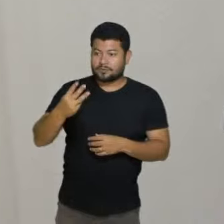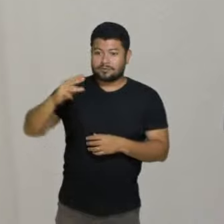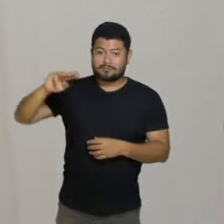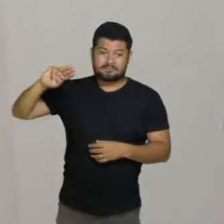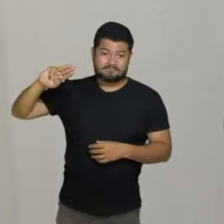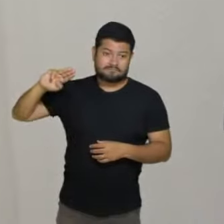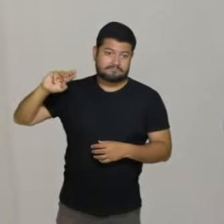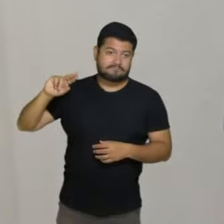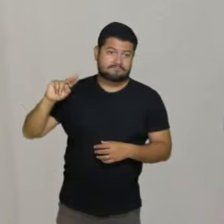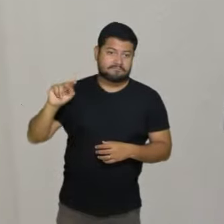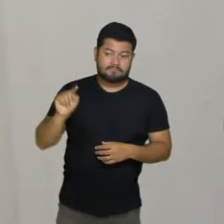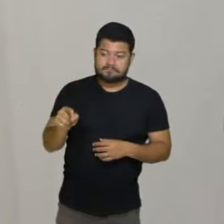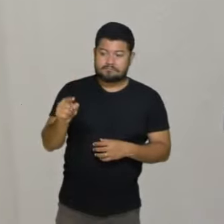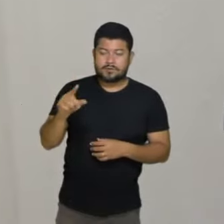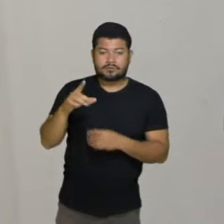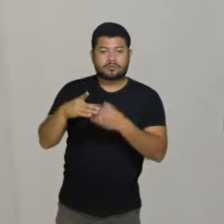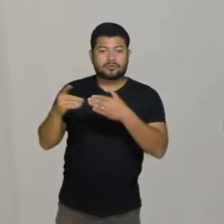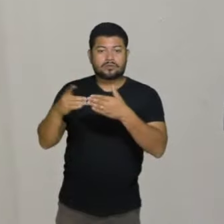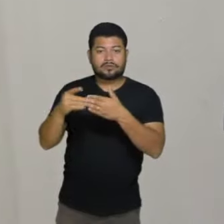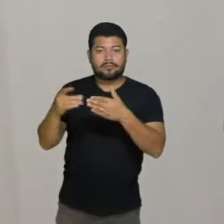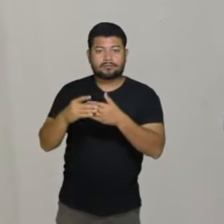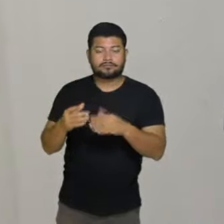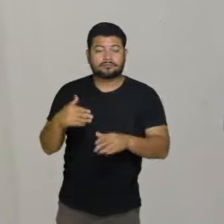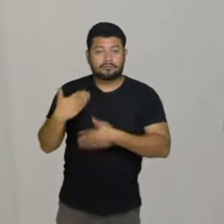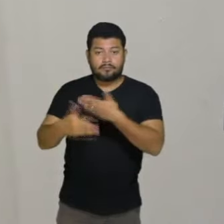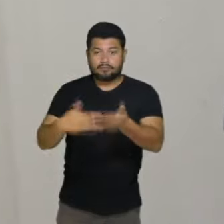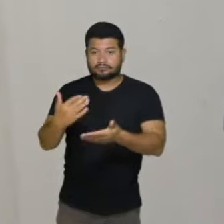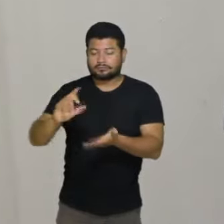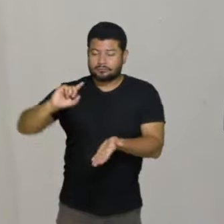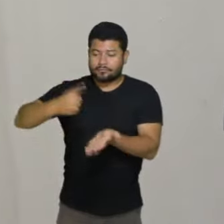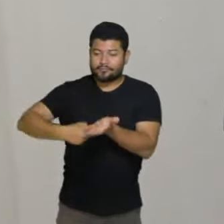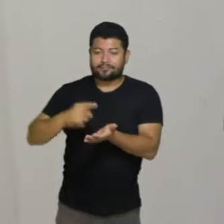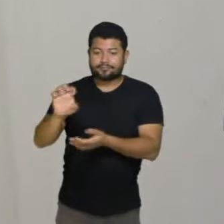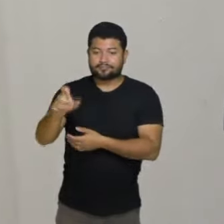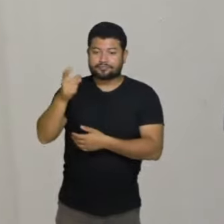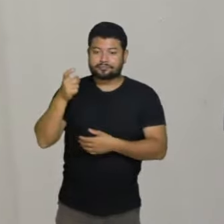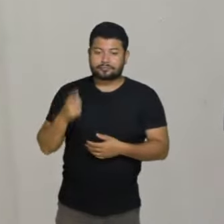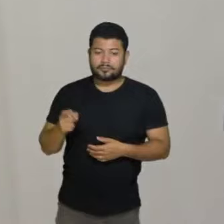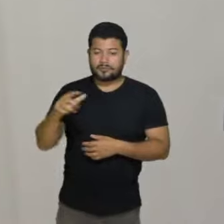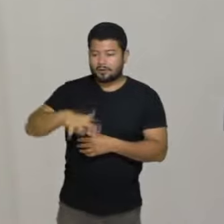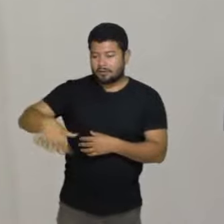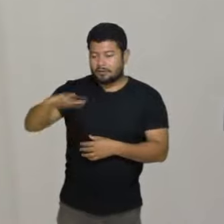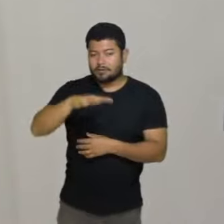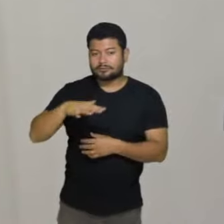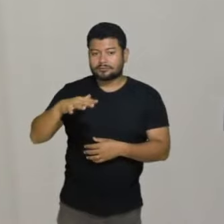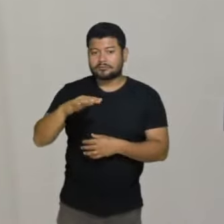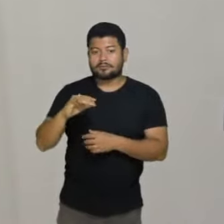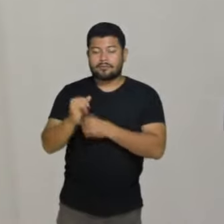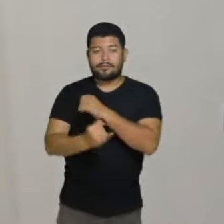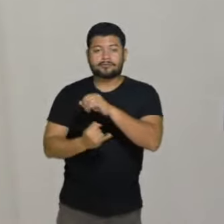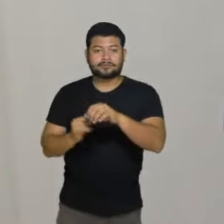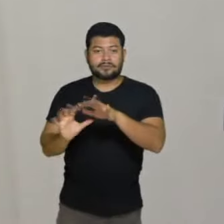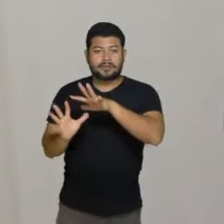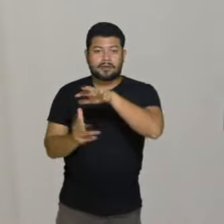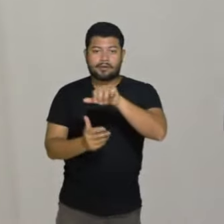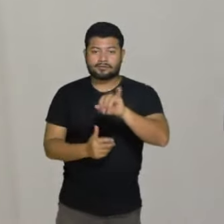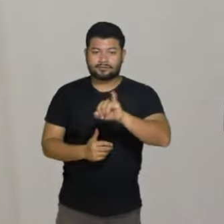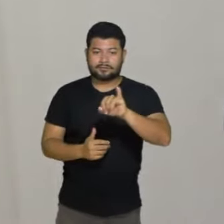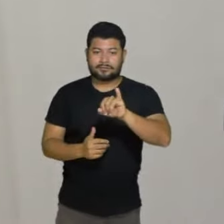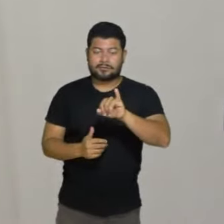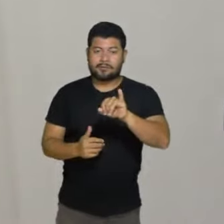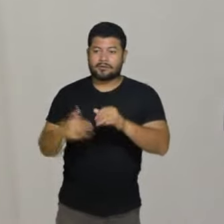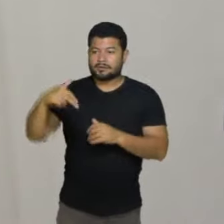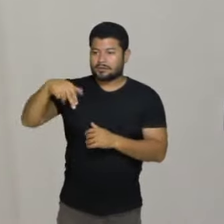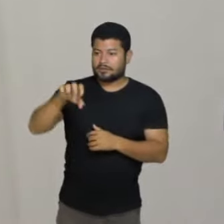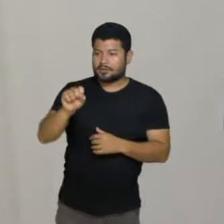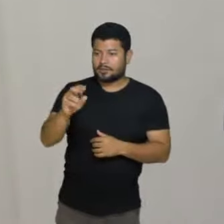fechou acordos de colaboração com o ex-diretor da área internacional da estatal, Nestor Cerveró,